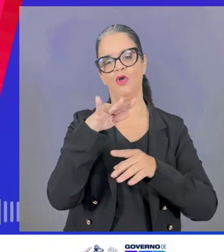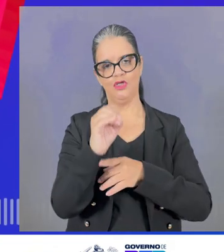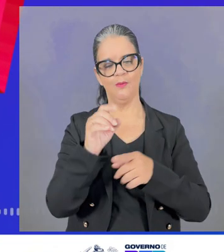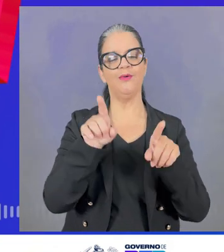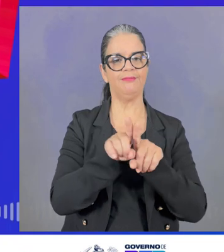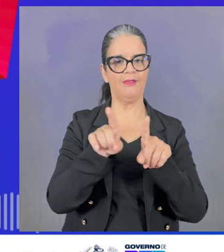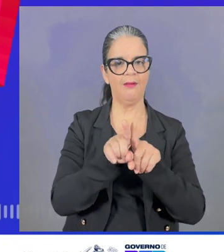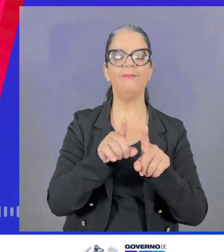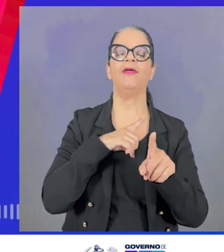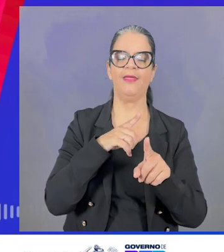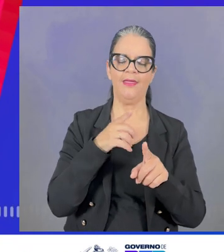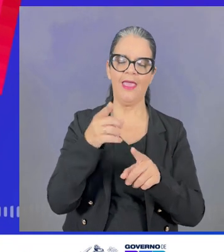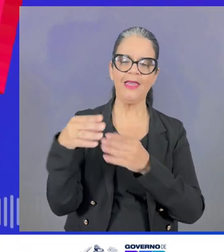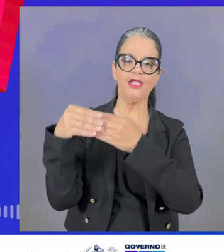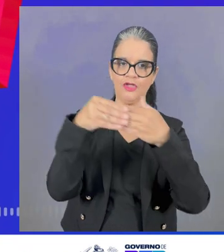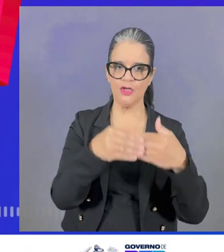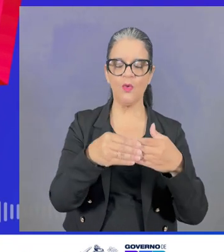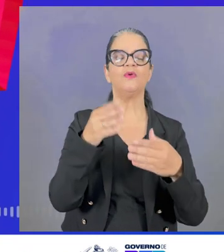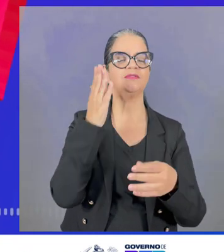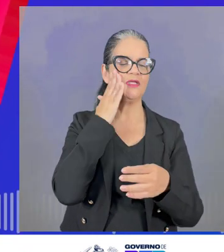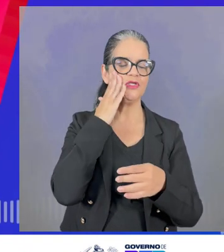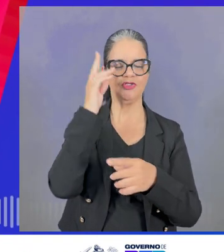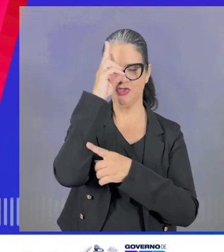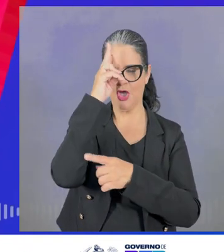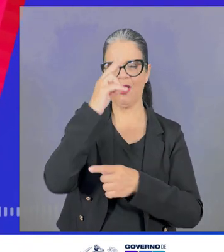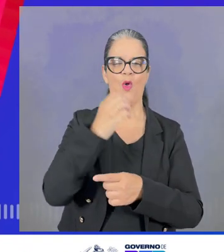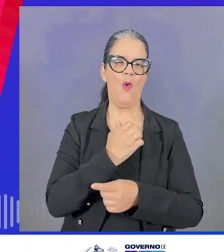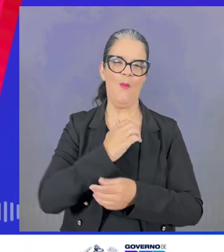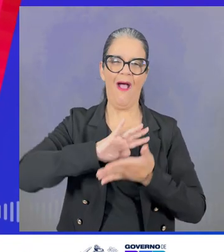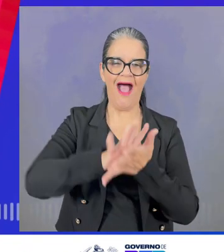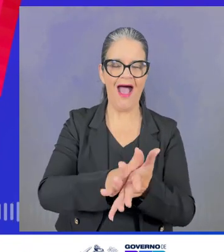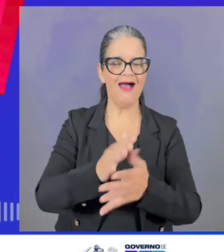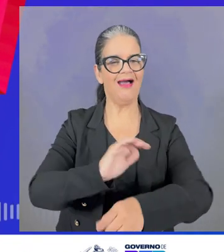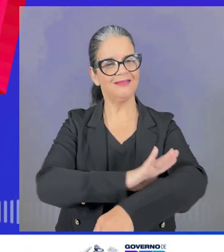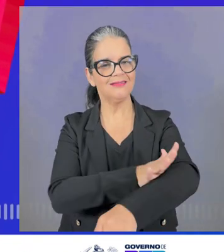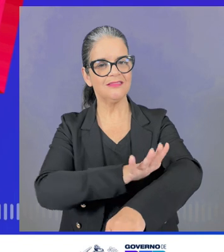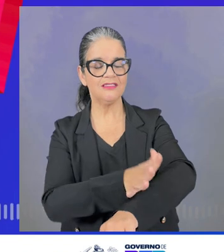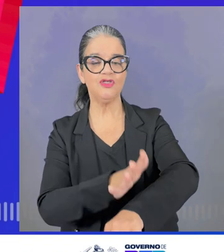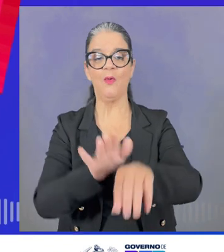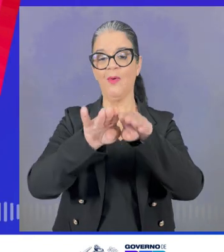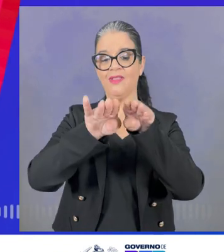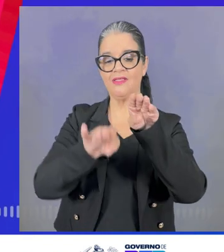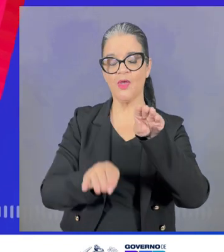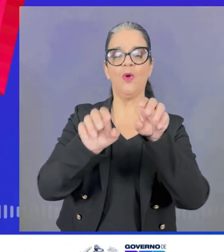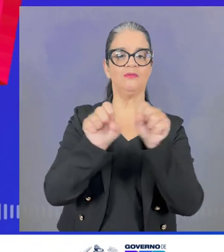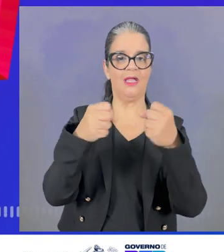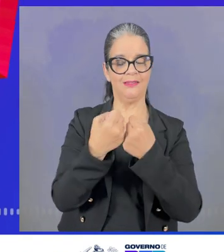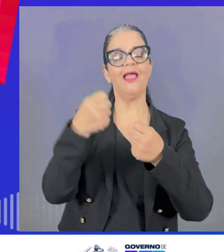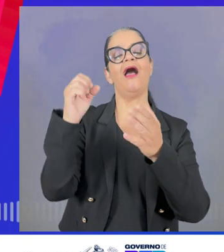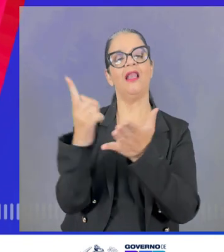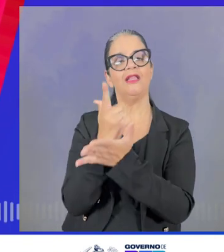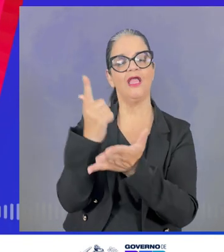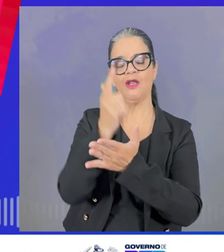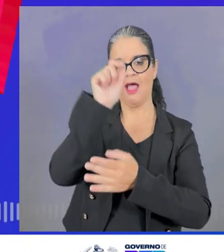Barreto que trouxe a tona questões como racismo e desigualdade social a literatura afro-brasileira